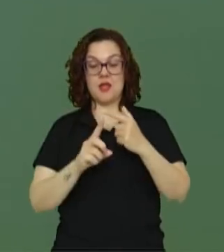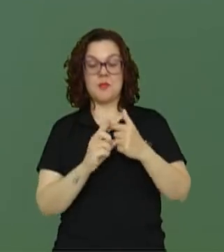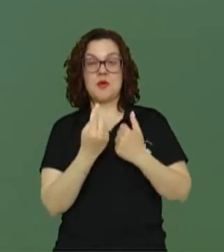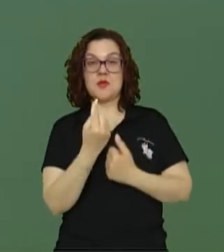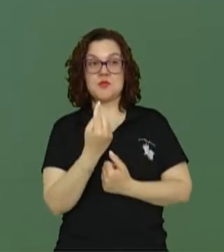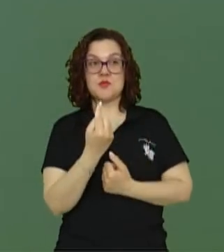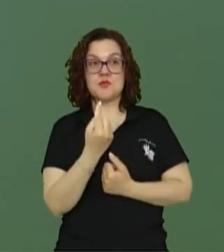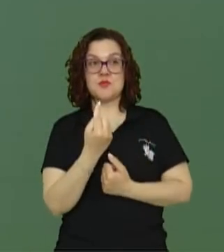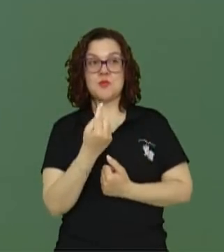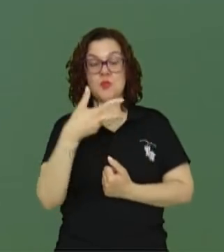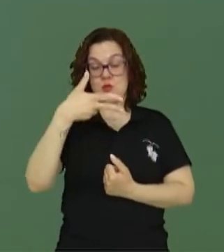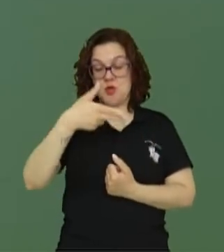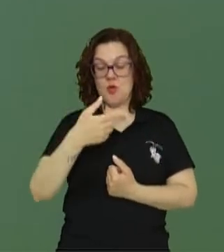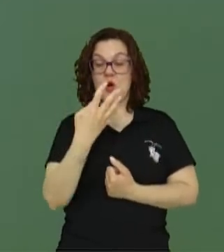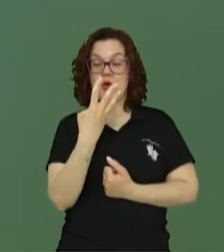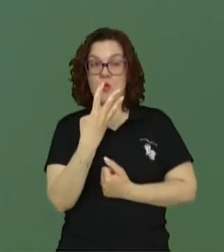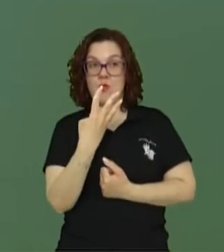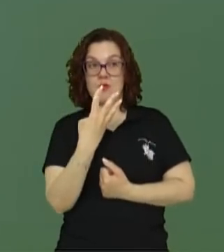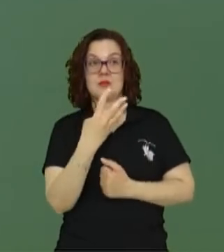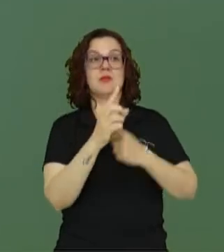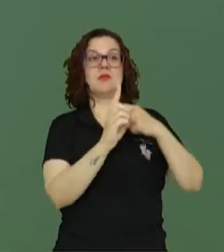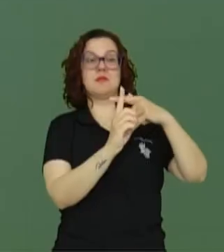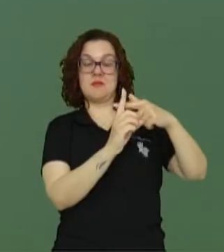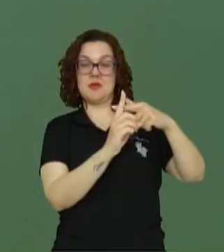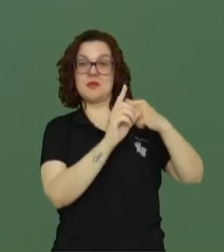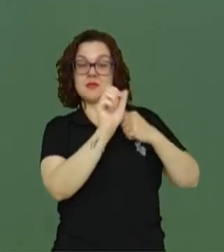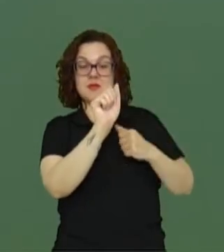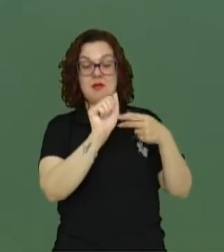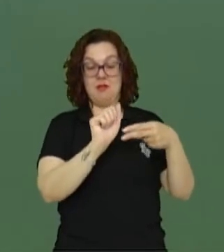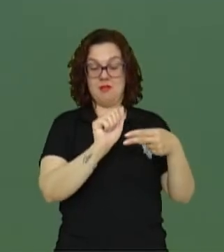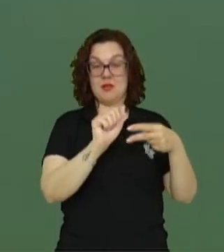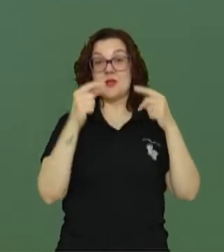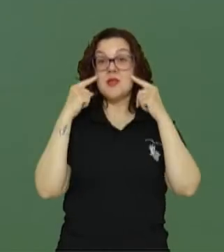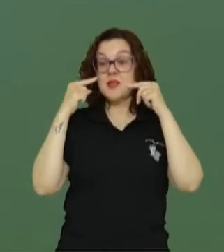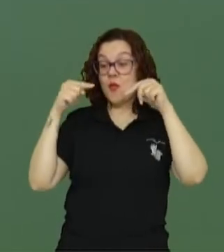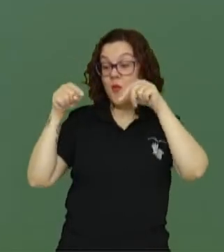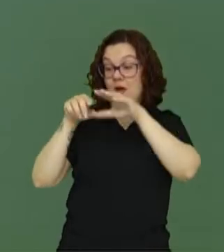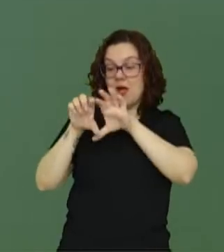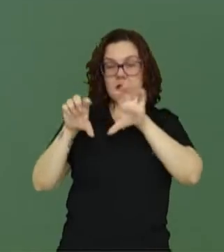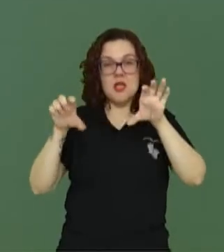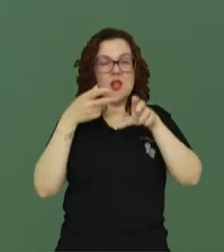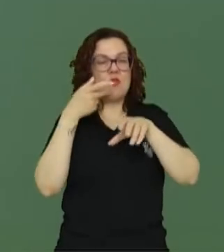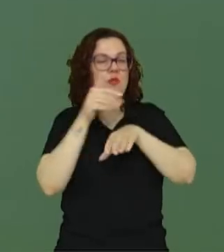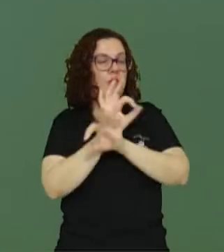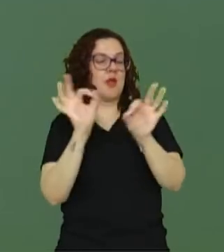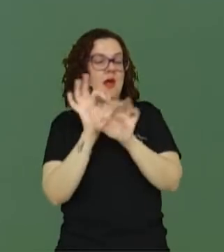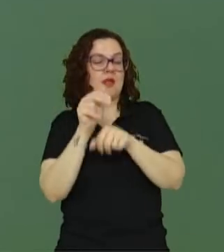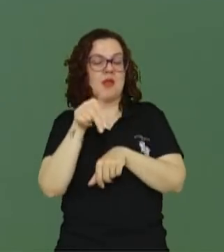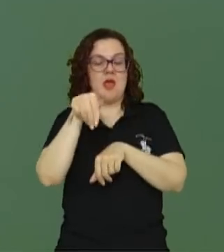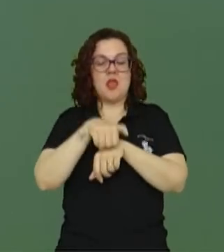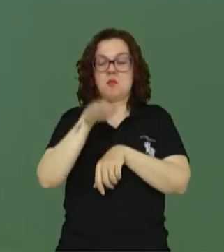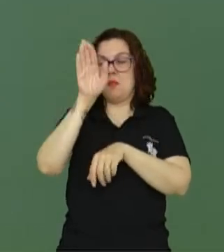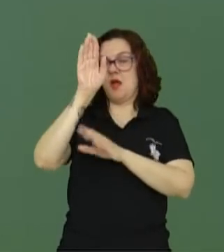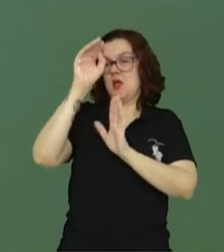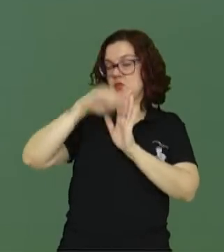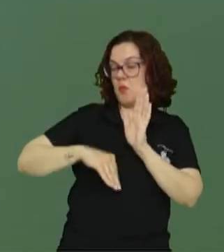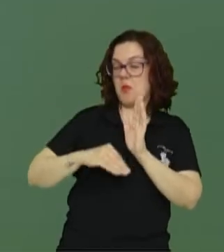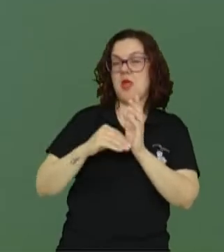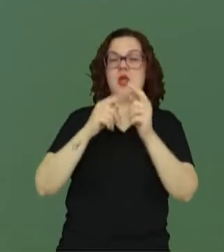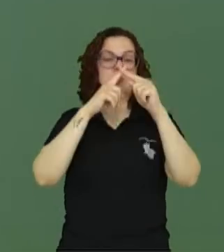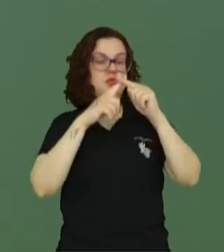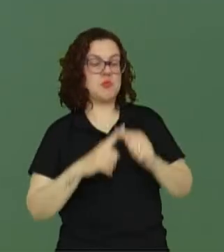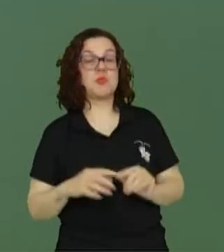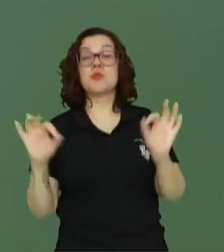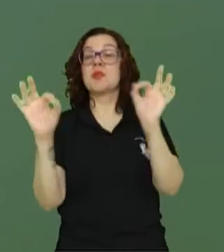nenhuma condicionante. Ele não falou para mim que eu tinha que escolher um n maior ou menor do que alguma coisa, ser